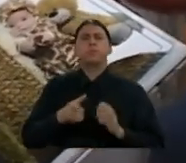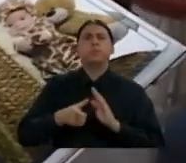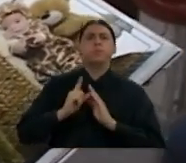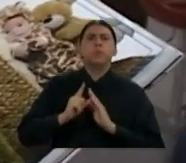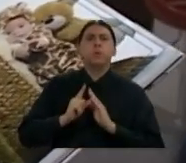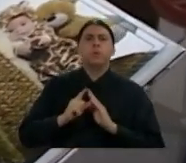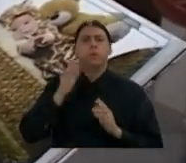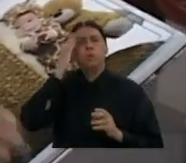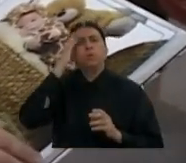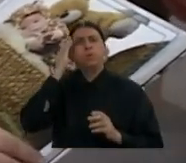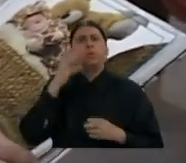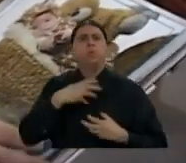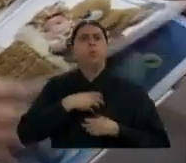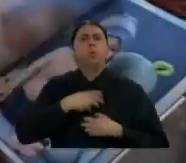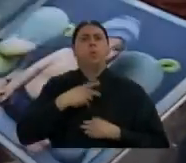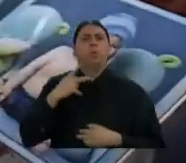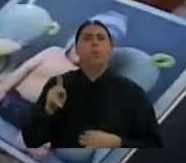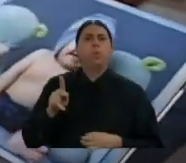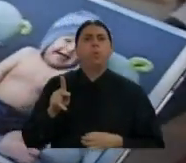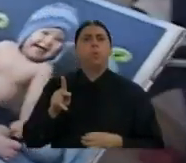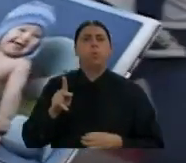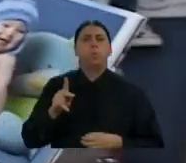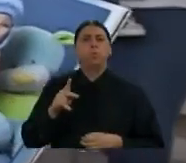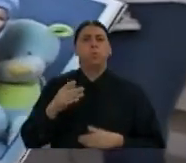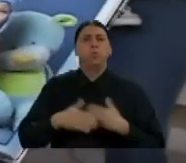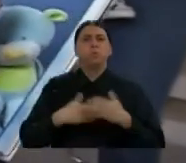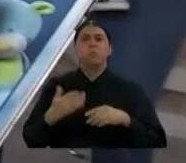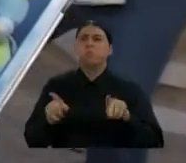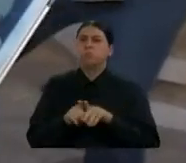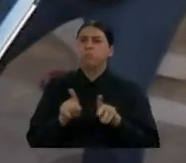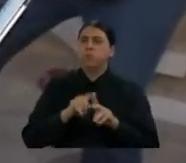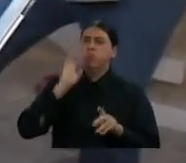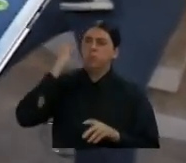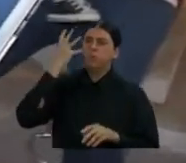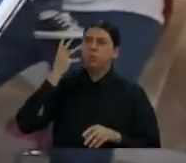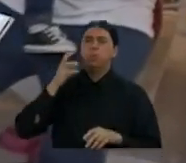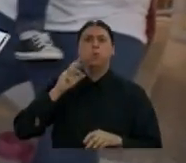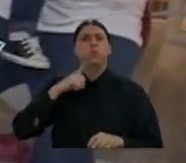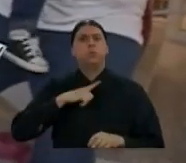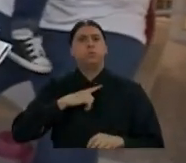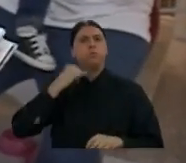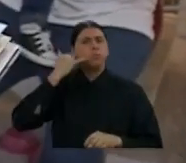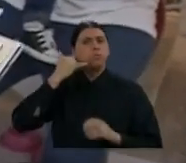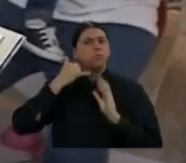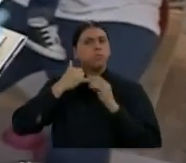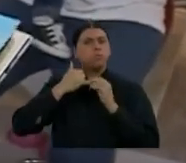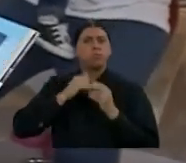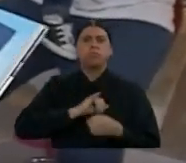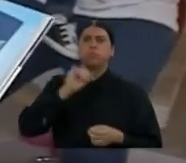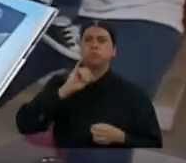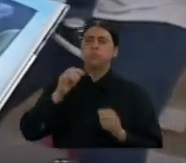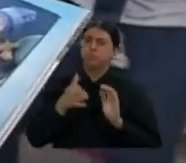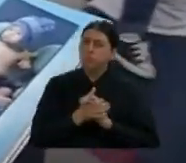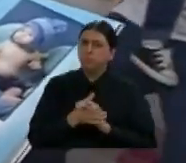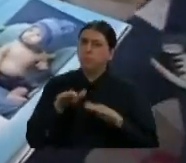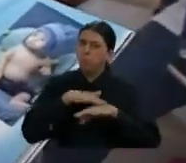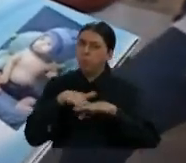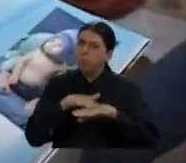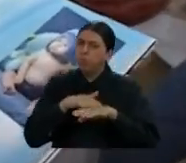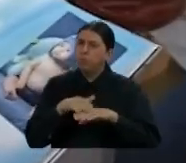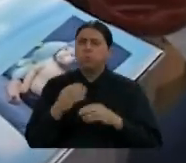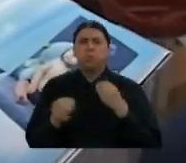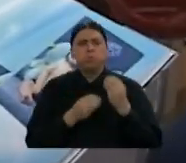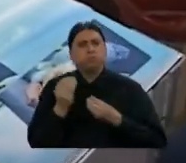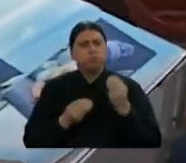de saber dessa situação são 6 decisão então liguei pro meu esposo lógico para conversar com ele sobre isso